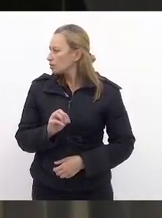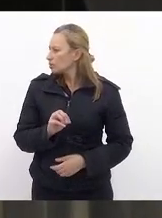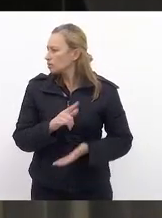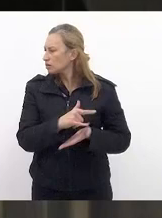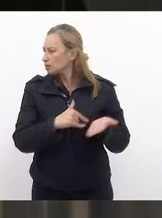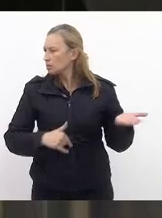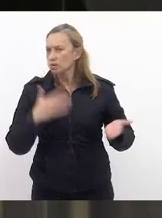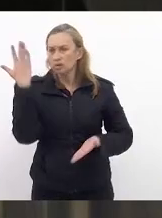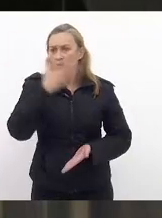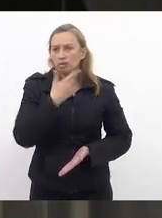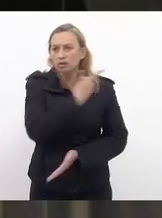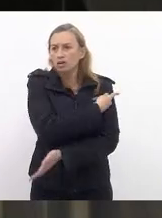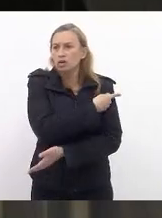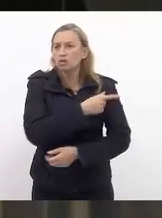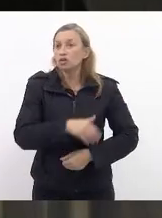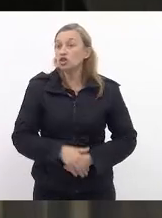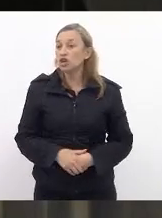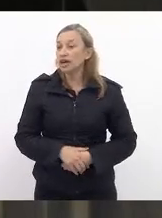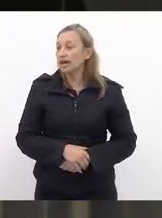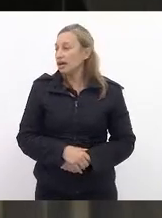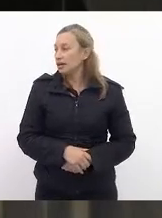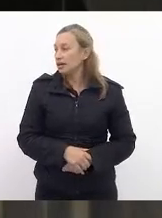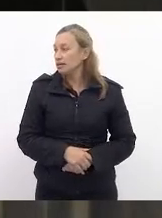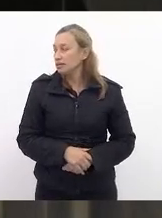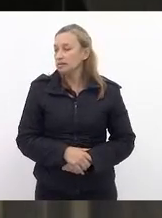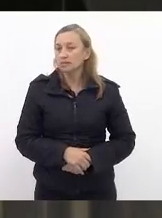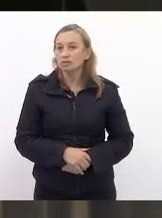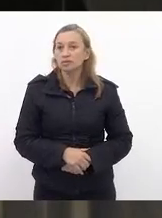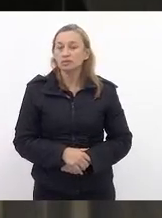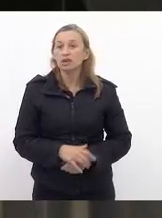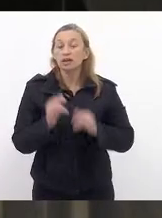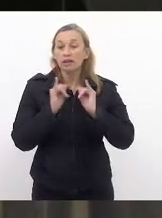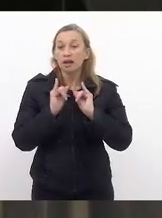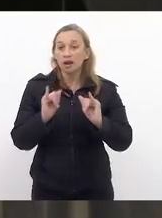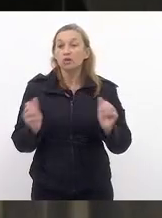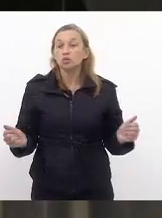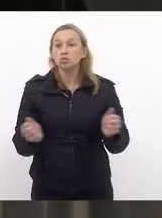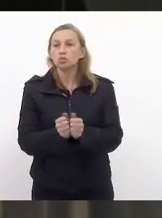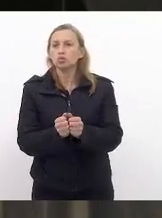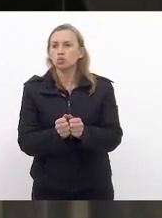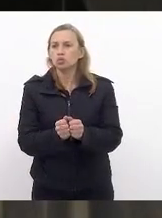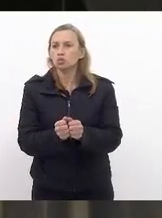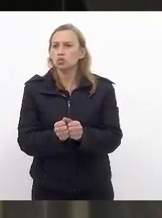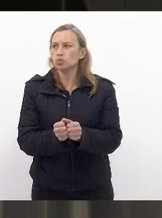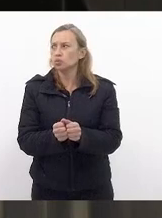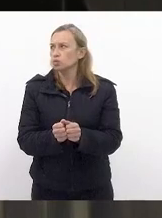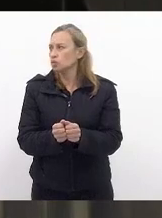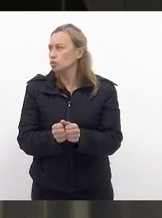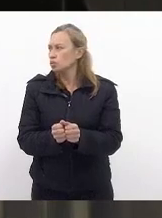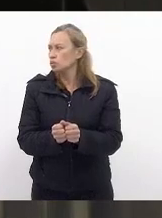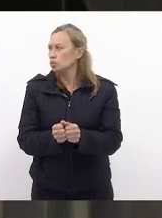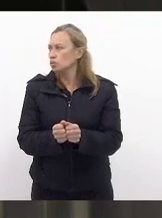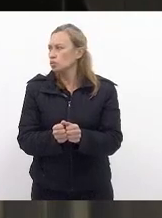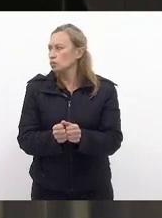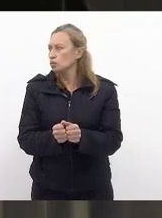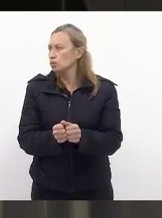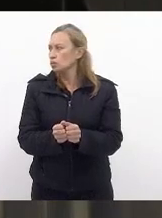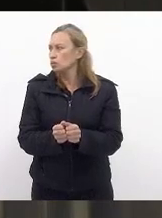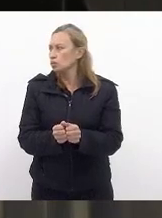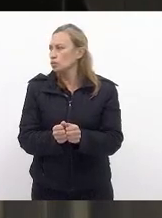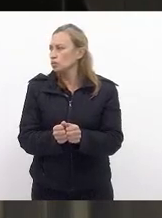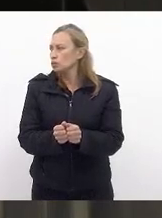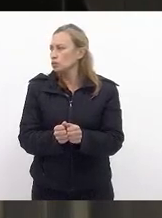covide sabe de quem é uma declaração conjunta da comissão mundial para